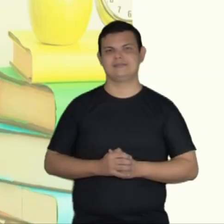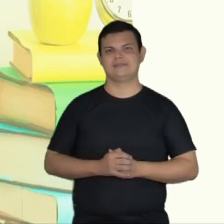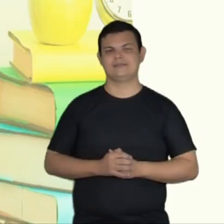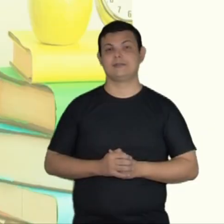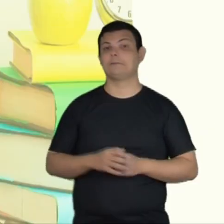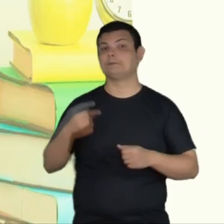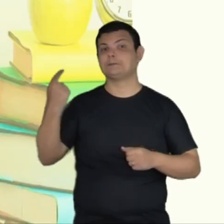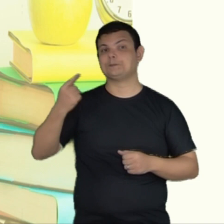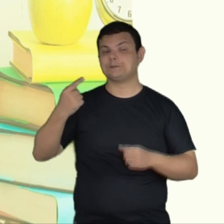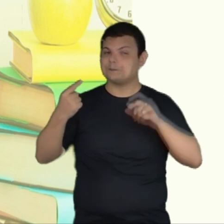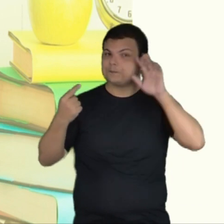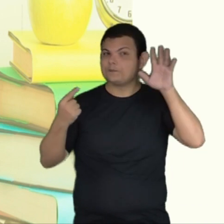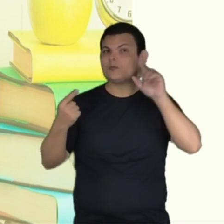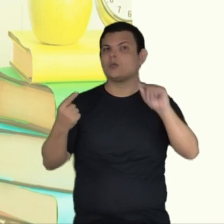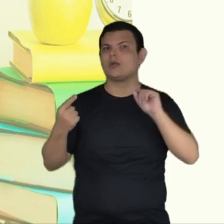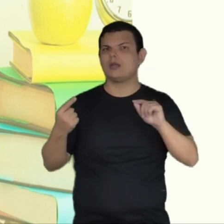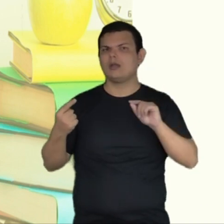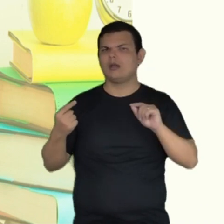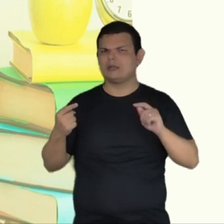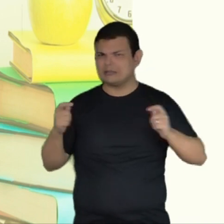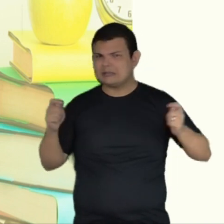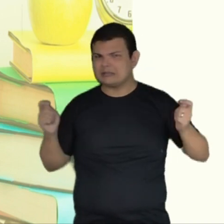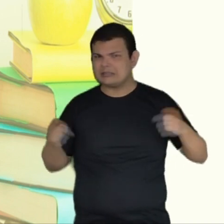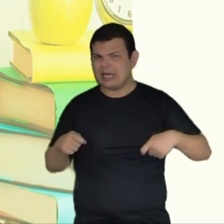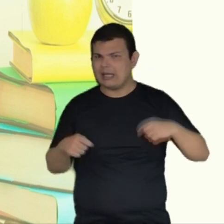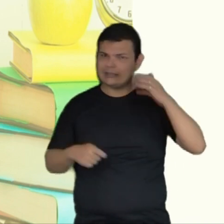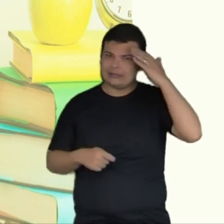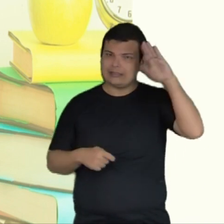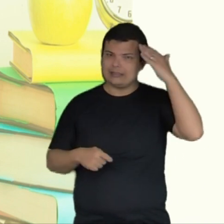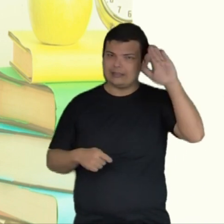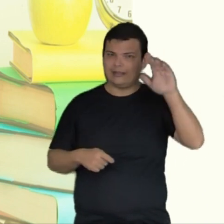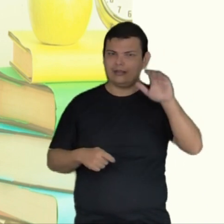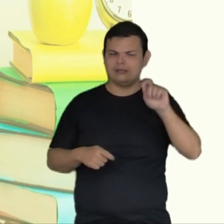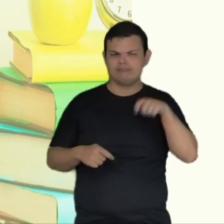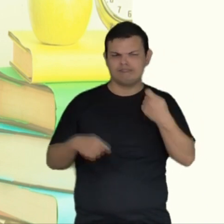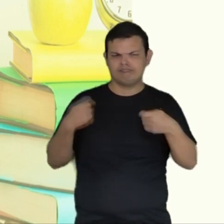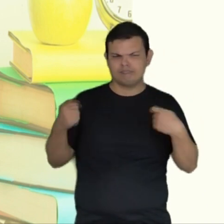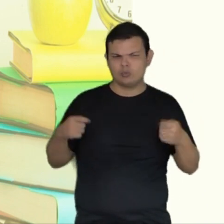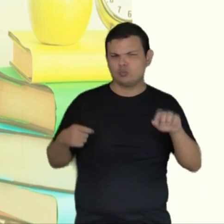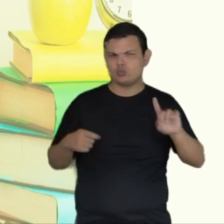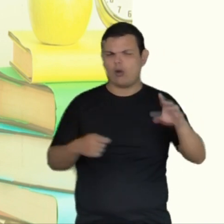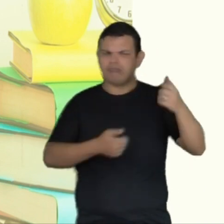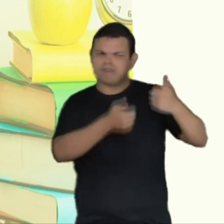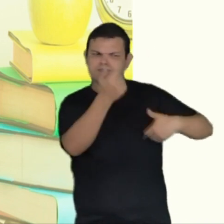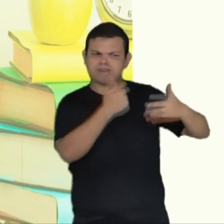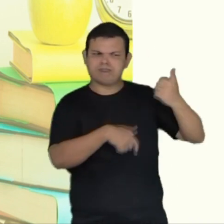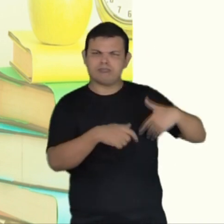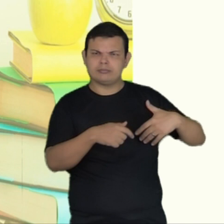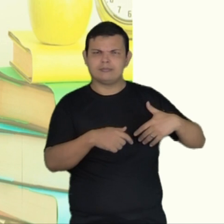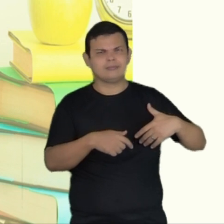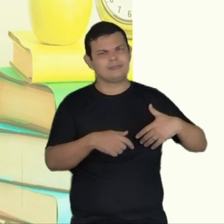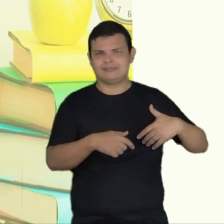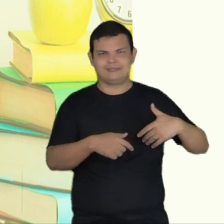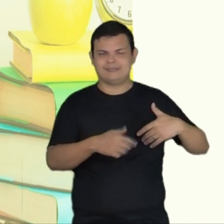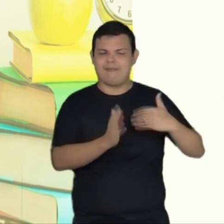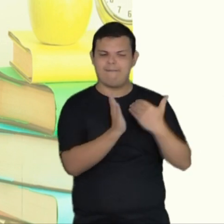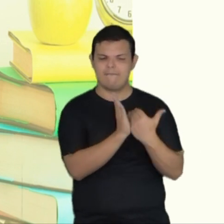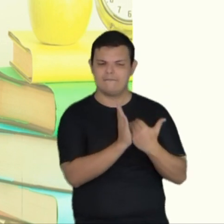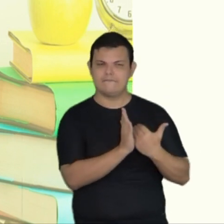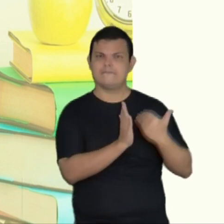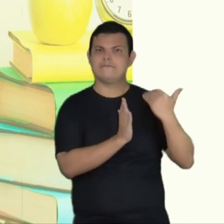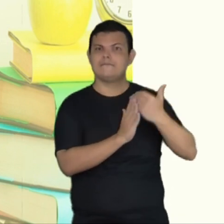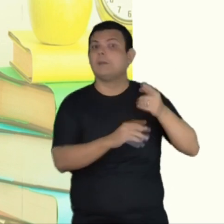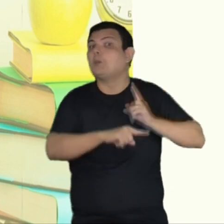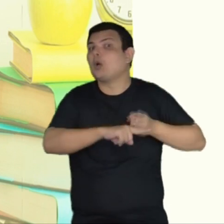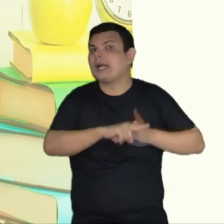primeira reflexão foi: seria possível entender o sentido dos poemas apenas ouvindo? Não, né? Olha só por quê.